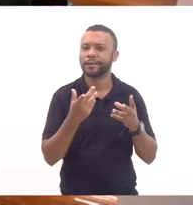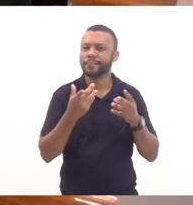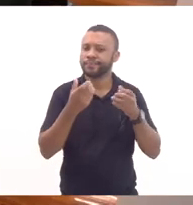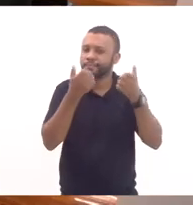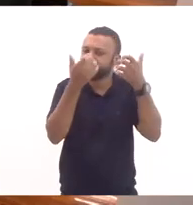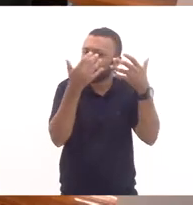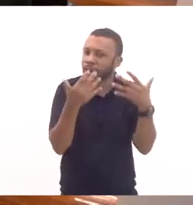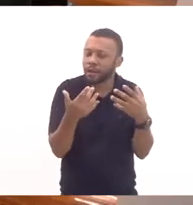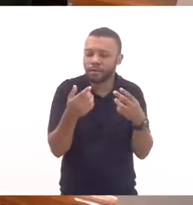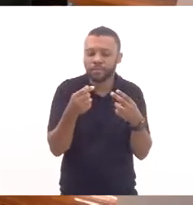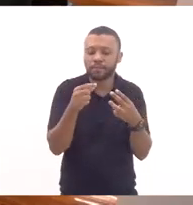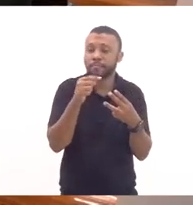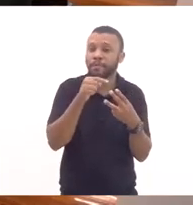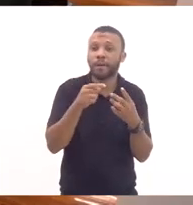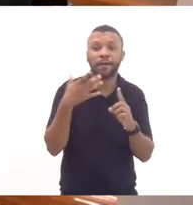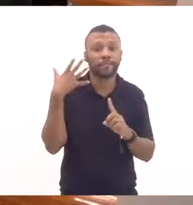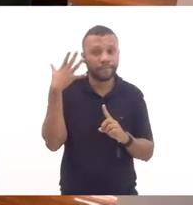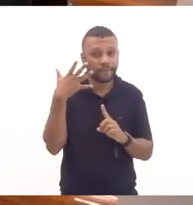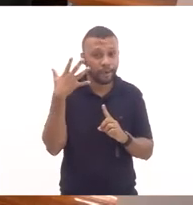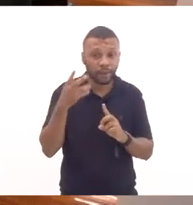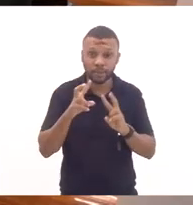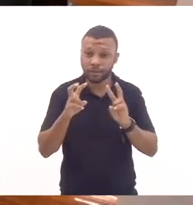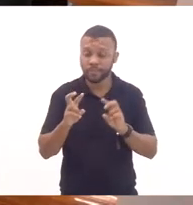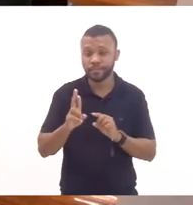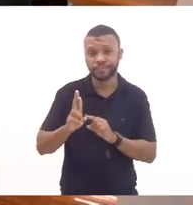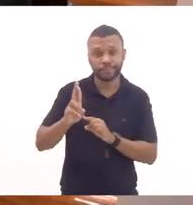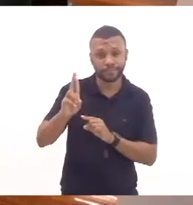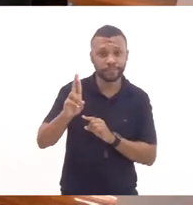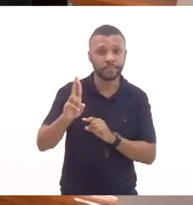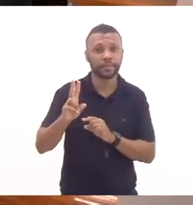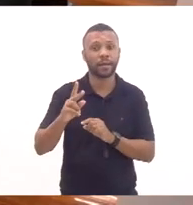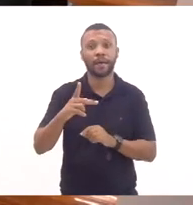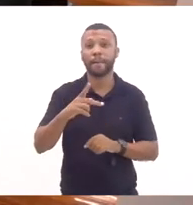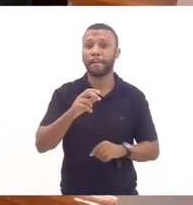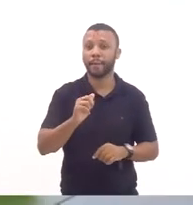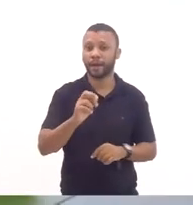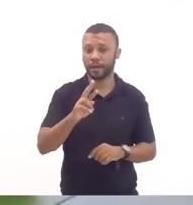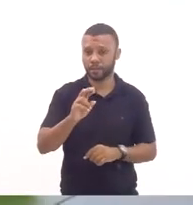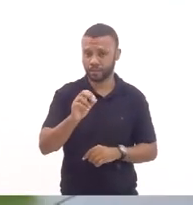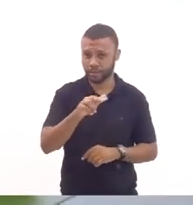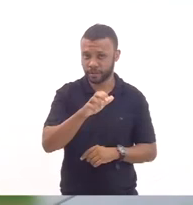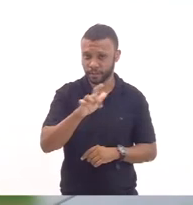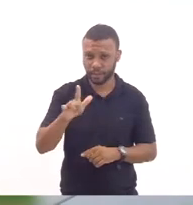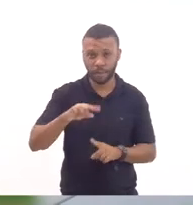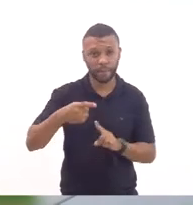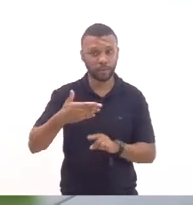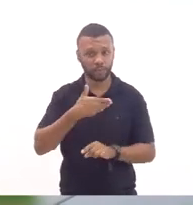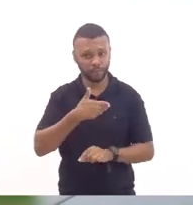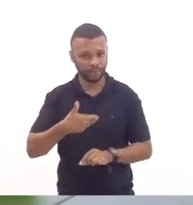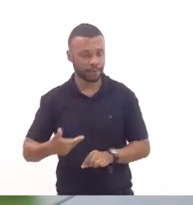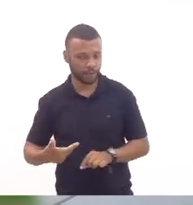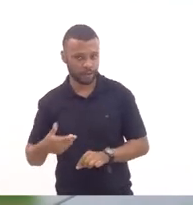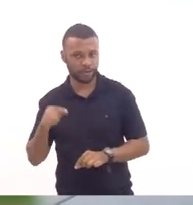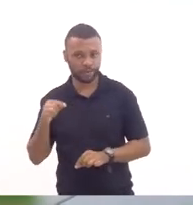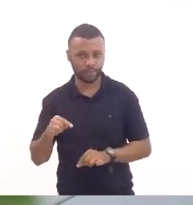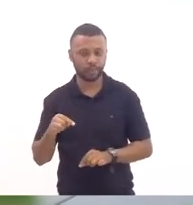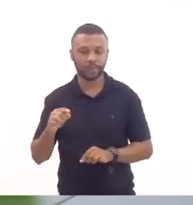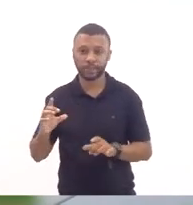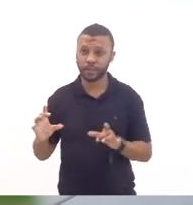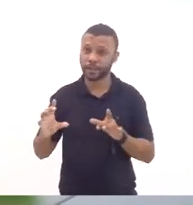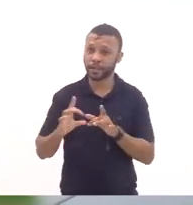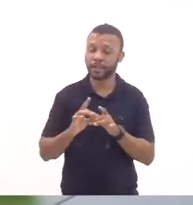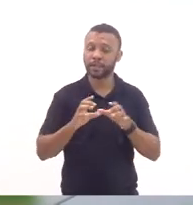3 falas dos representantes da patronal e do governo, que fazem parte também da bancada do